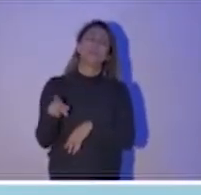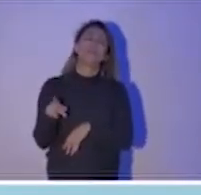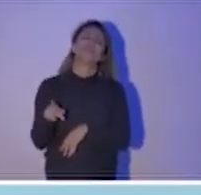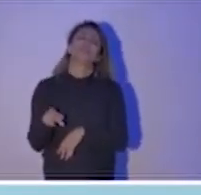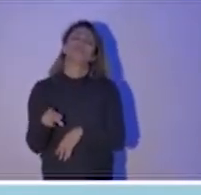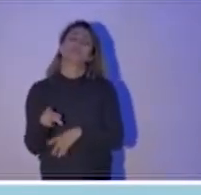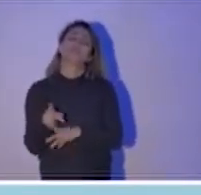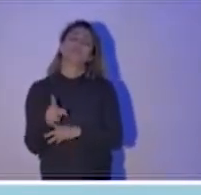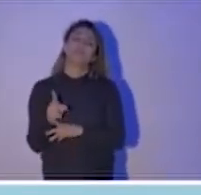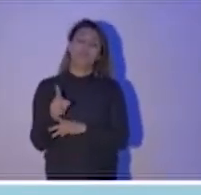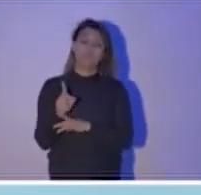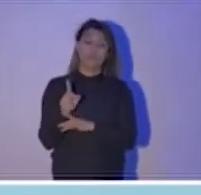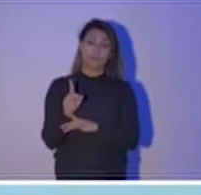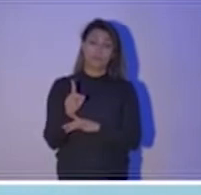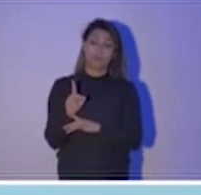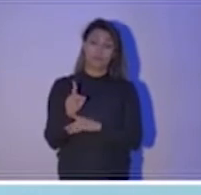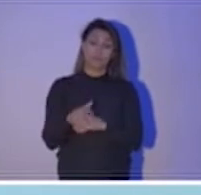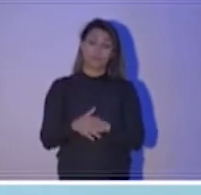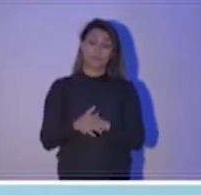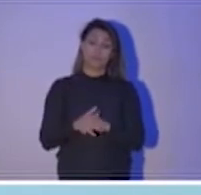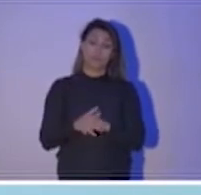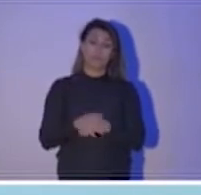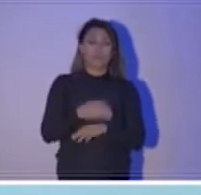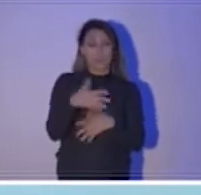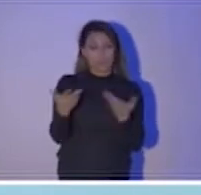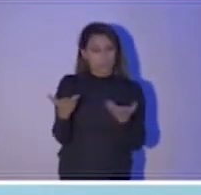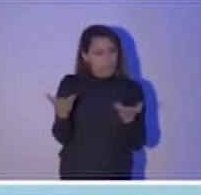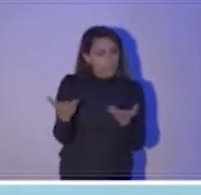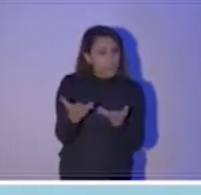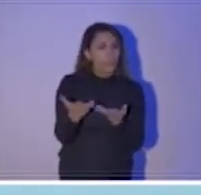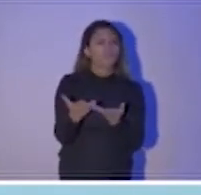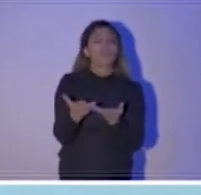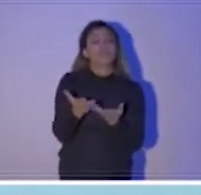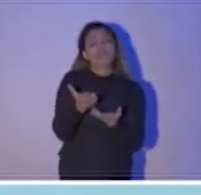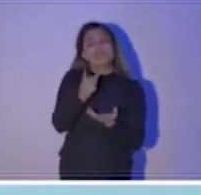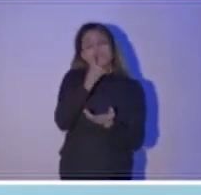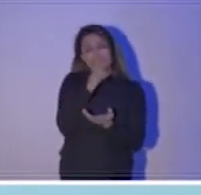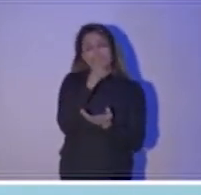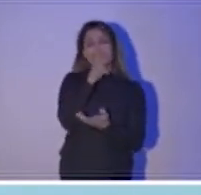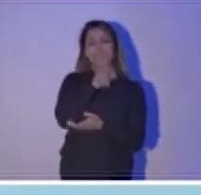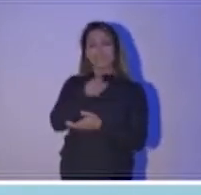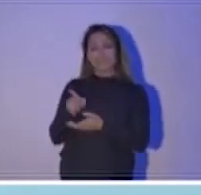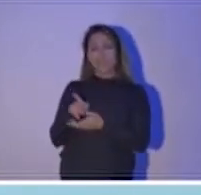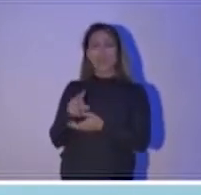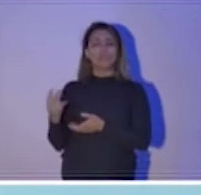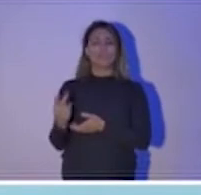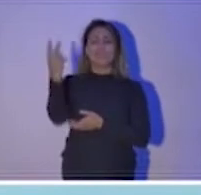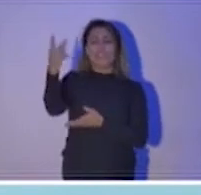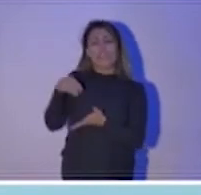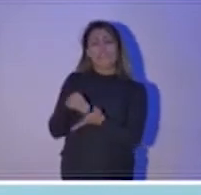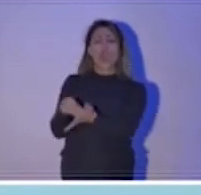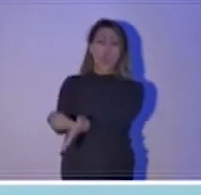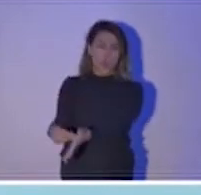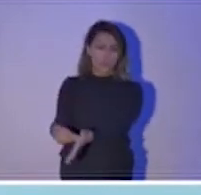de políticas quando você tem uma desvalorização hoje da profissão docente, da profissão do professor. E só